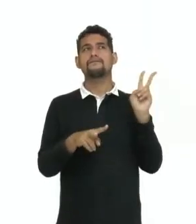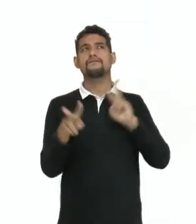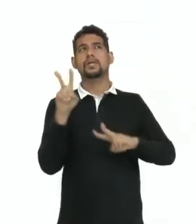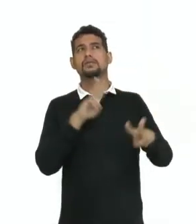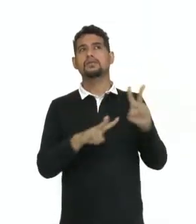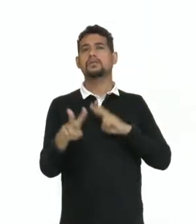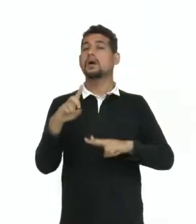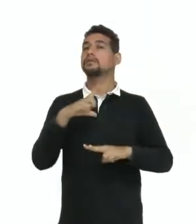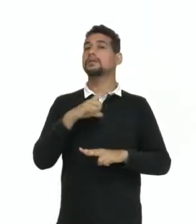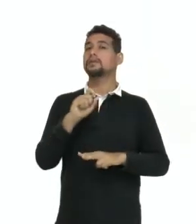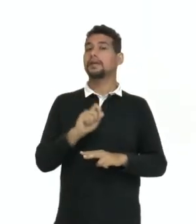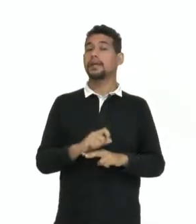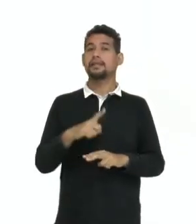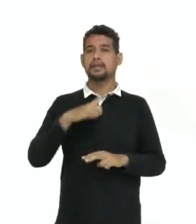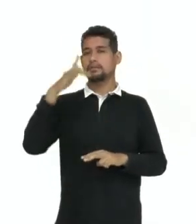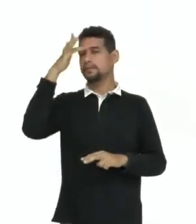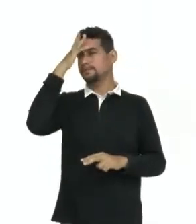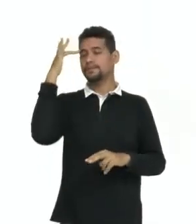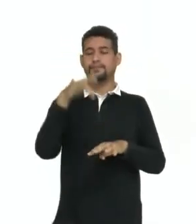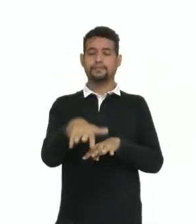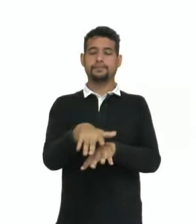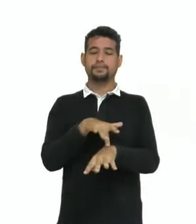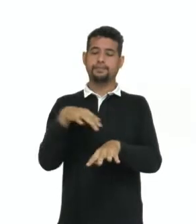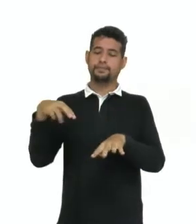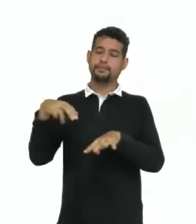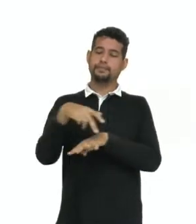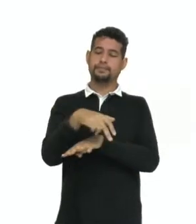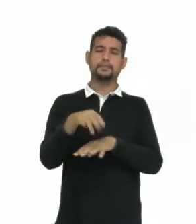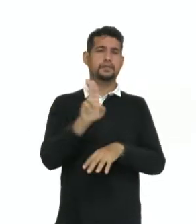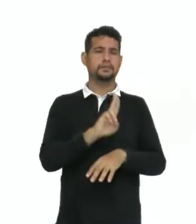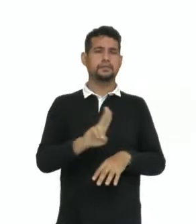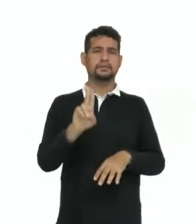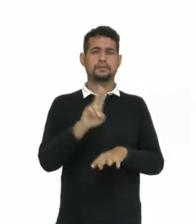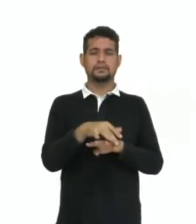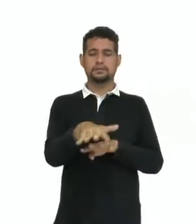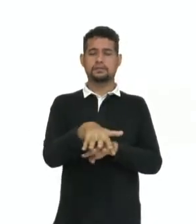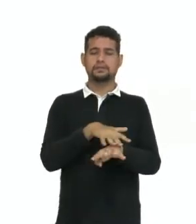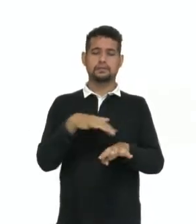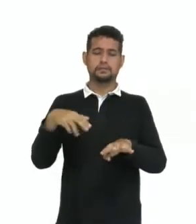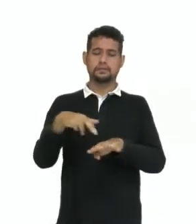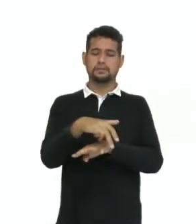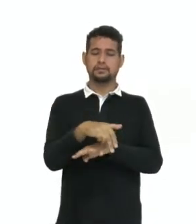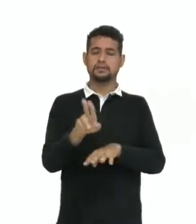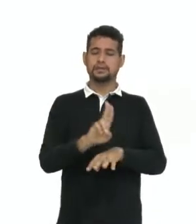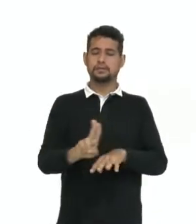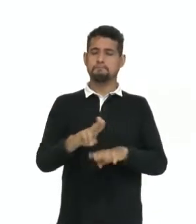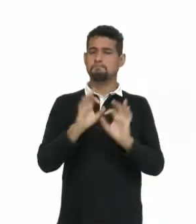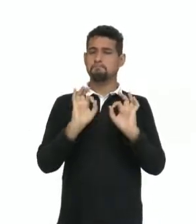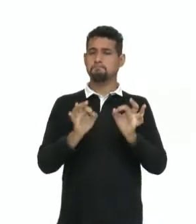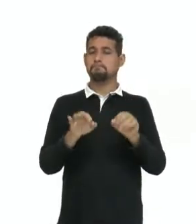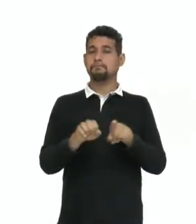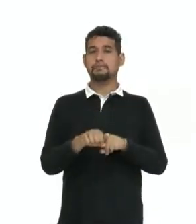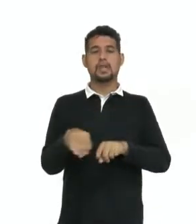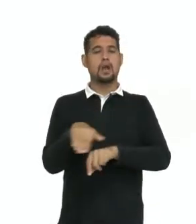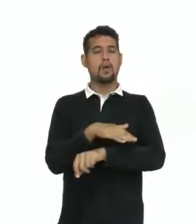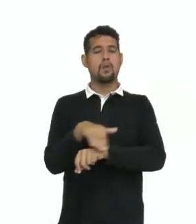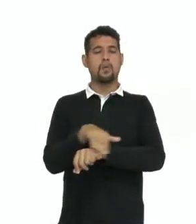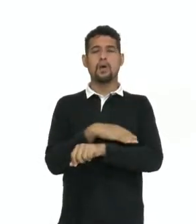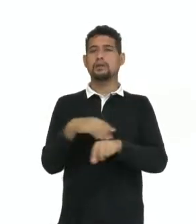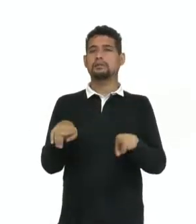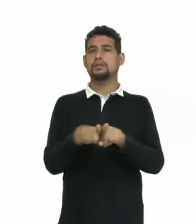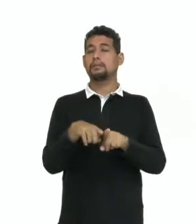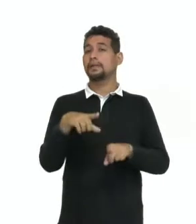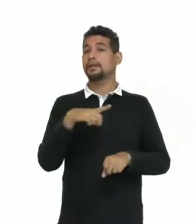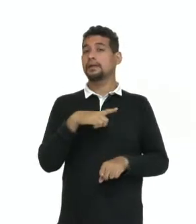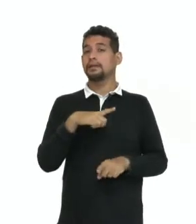temos a presença ali de um pedestre cruzando, né, na faixa apropriada para atravessar a rua, temos a